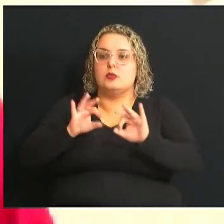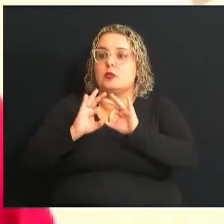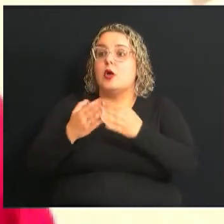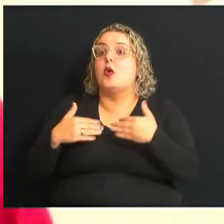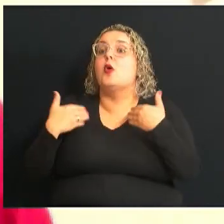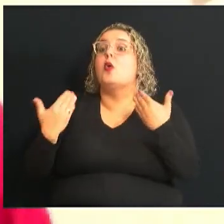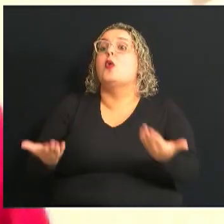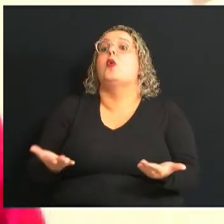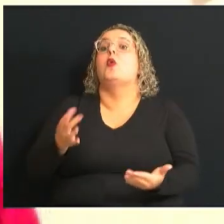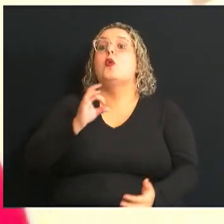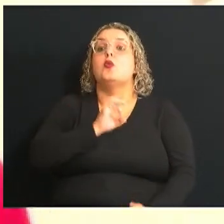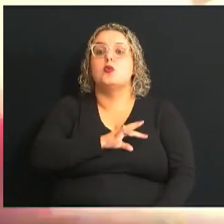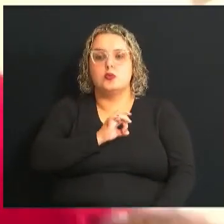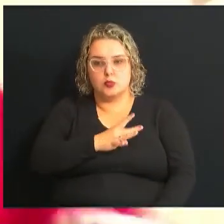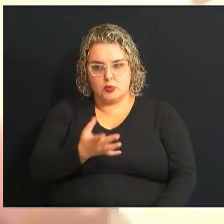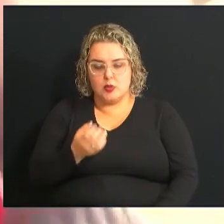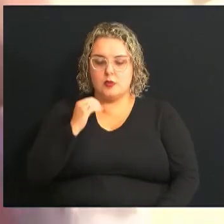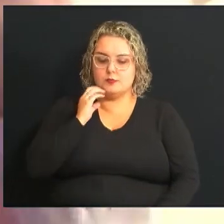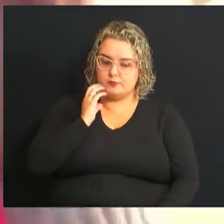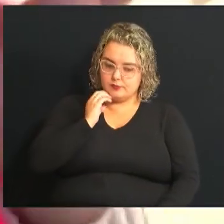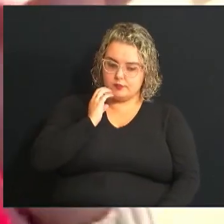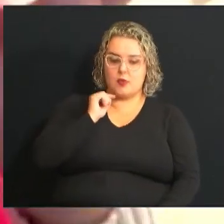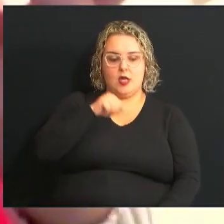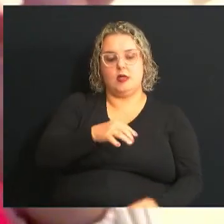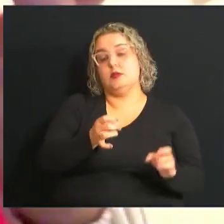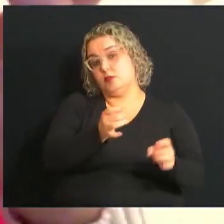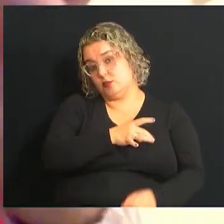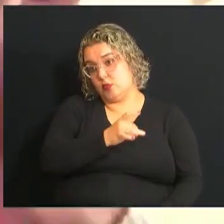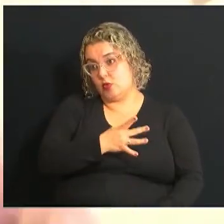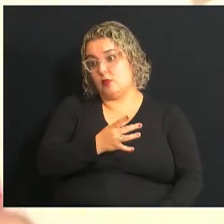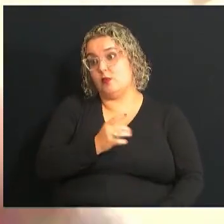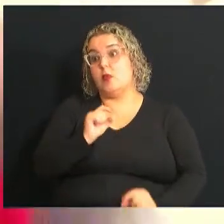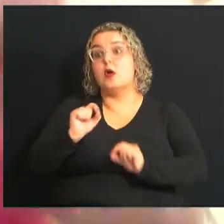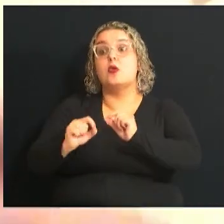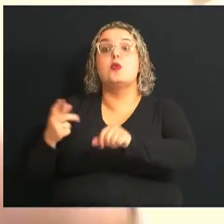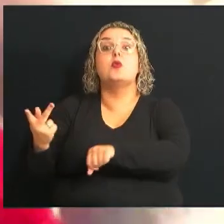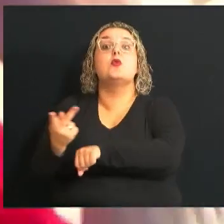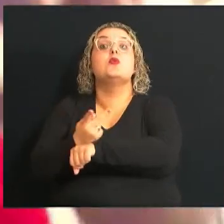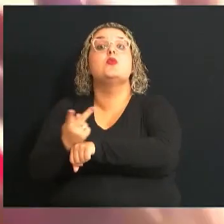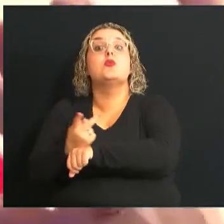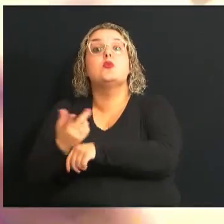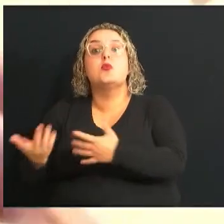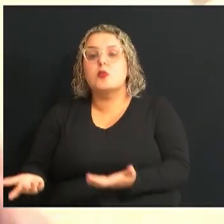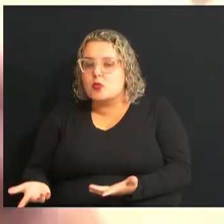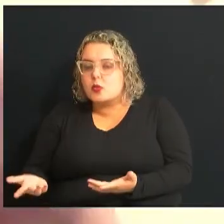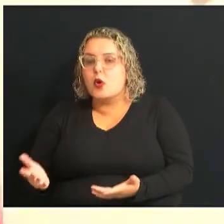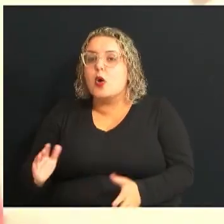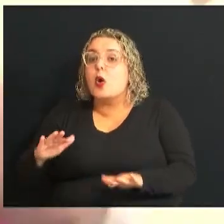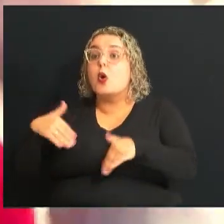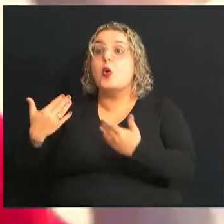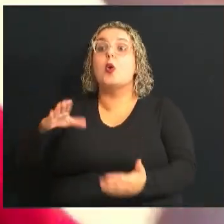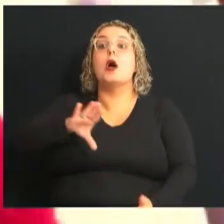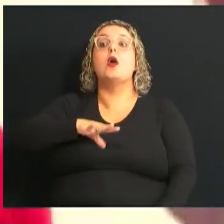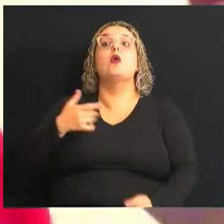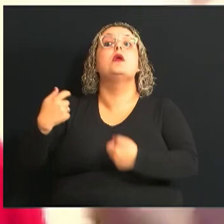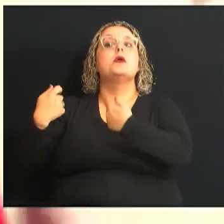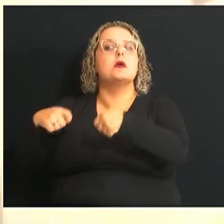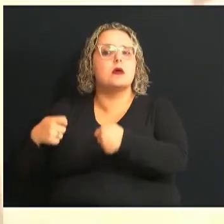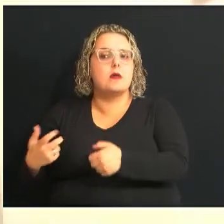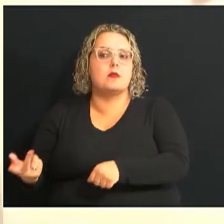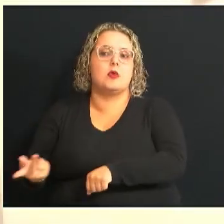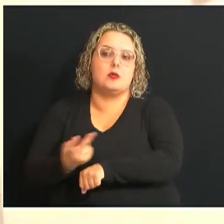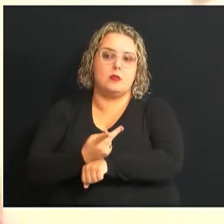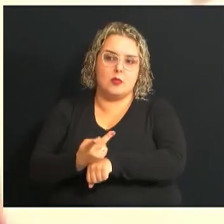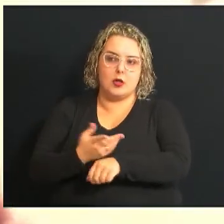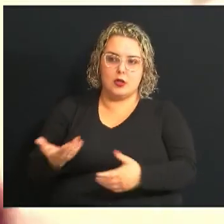meus medos? Então tá, esses são os meus medos. Mas o que eu busco, né? Qual é a coragem que eu preciso para buscar